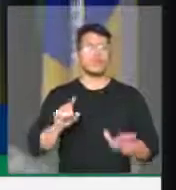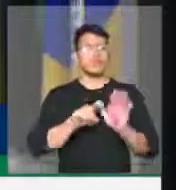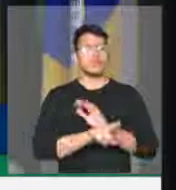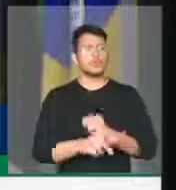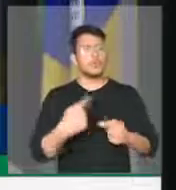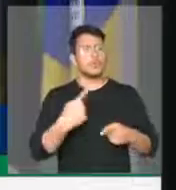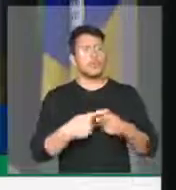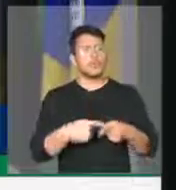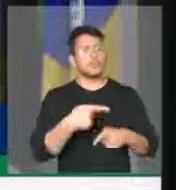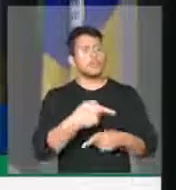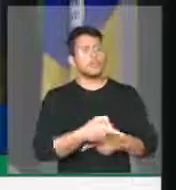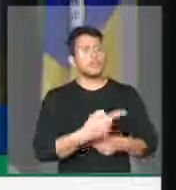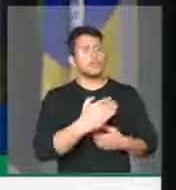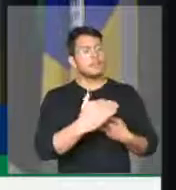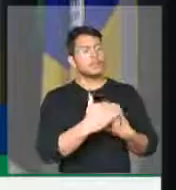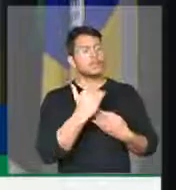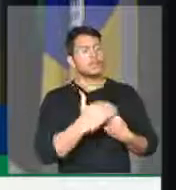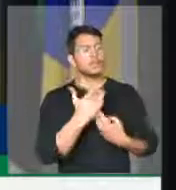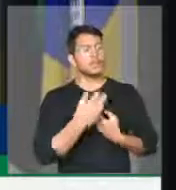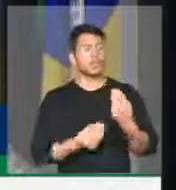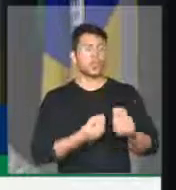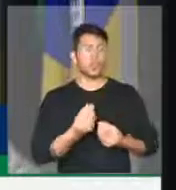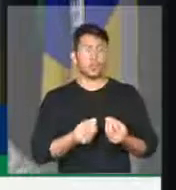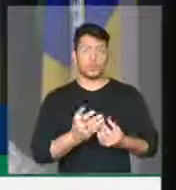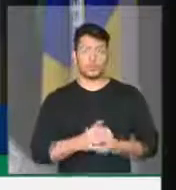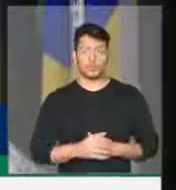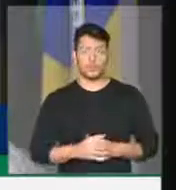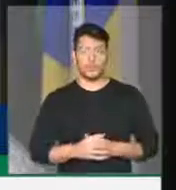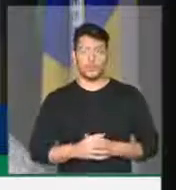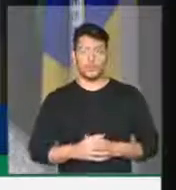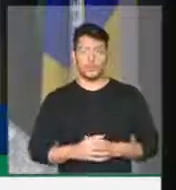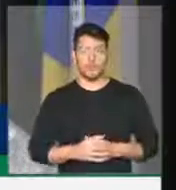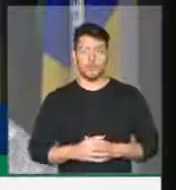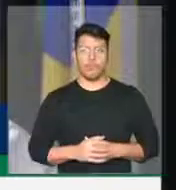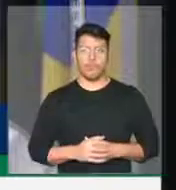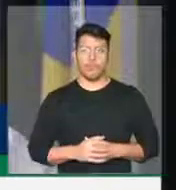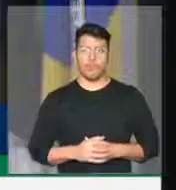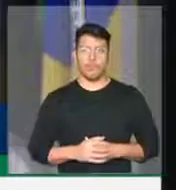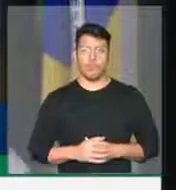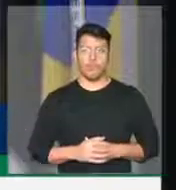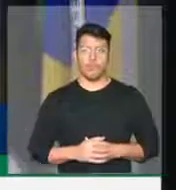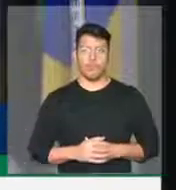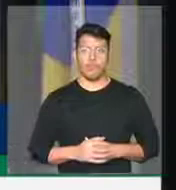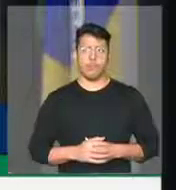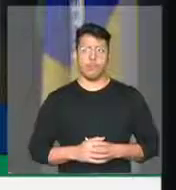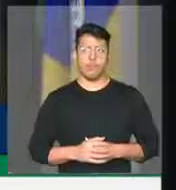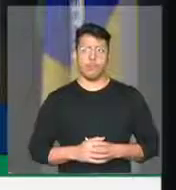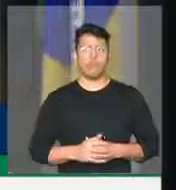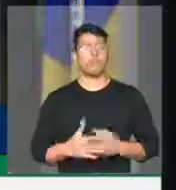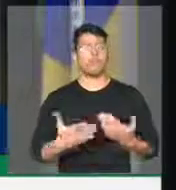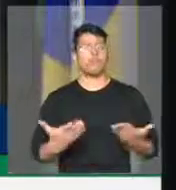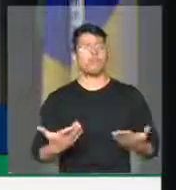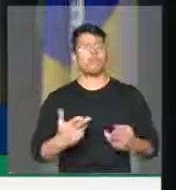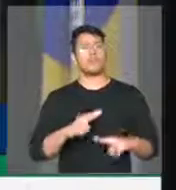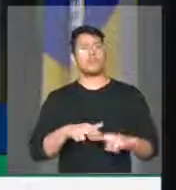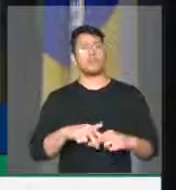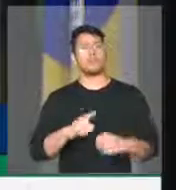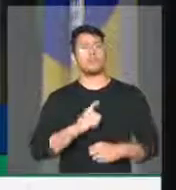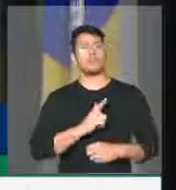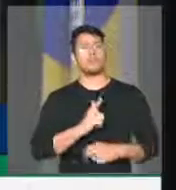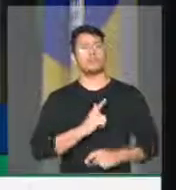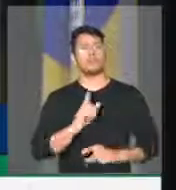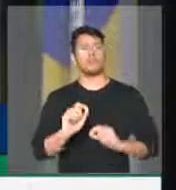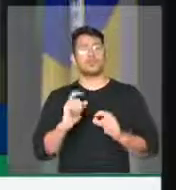jovem diplomata. Os Estados Unidos não tem dinheiro para o novo plano Marshall da América do Sul, estão muito preocupados com a expansão do comunismo na